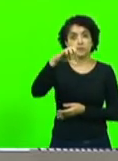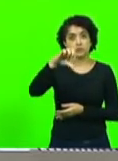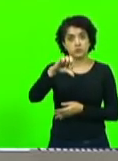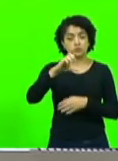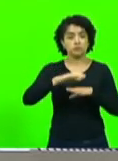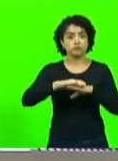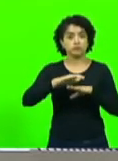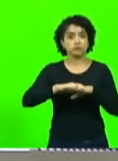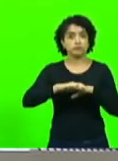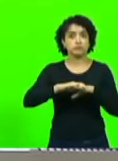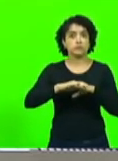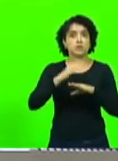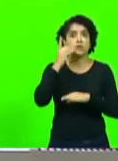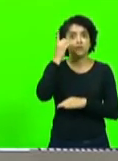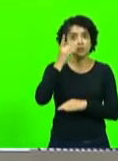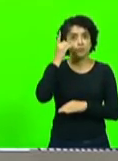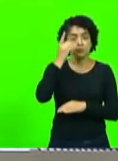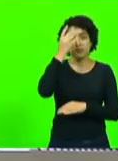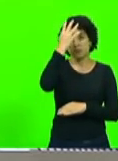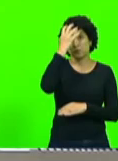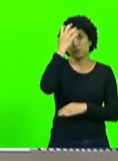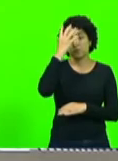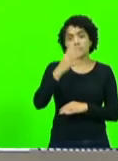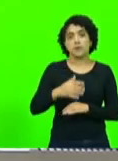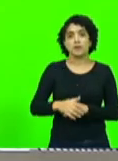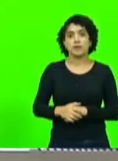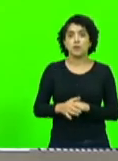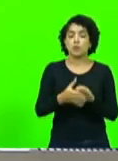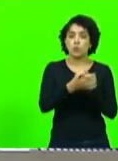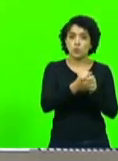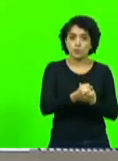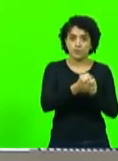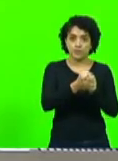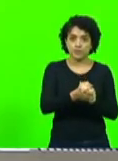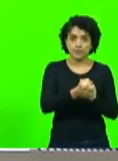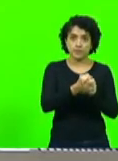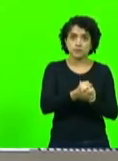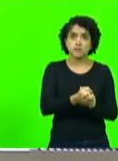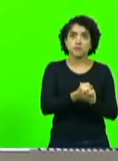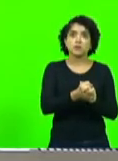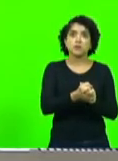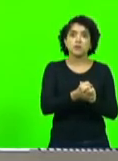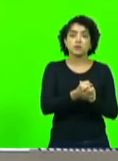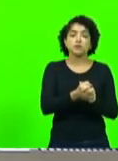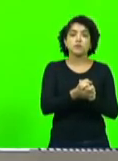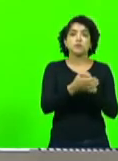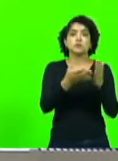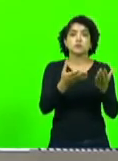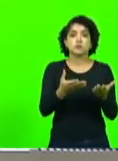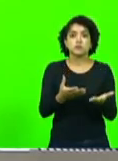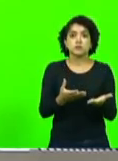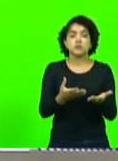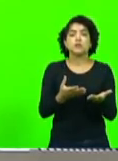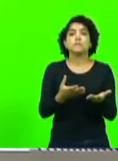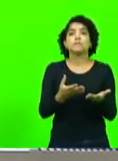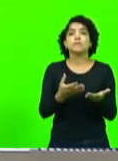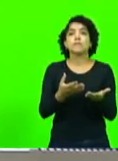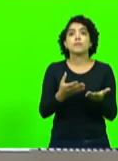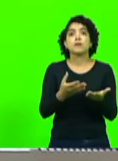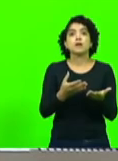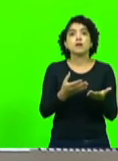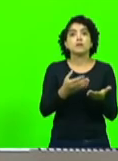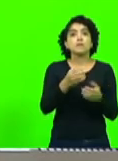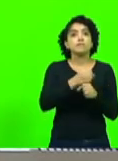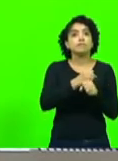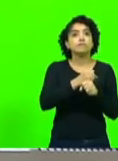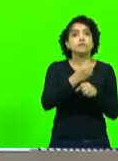Autor, deputado Ismael dos Santos, cumprimentando a intendência distrital do Grande Garcia pelos seus 20